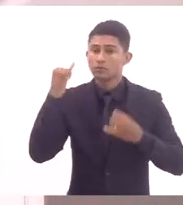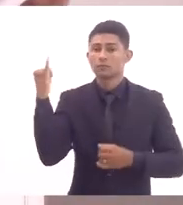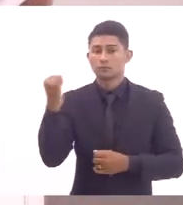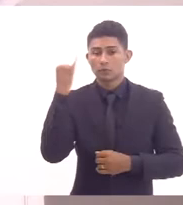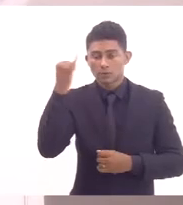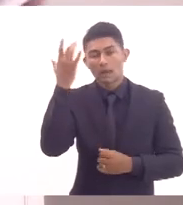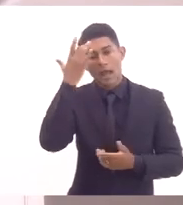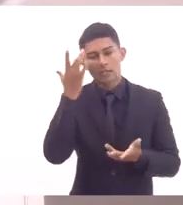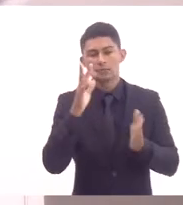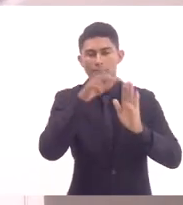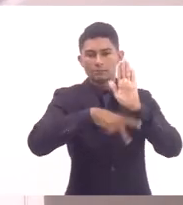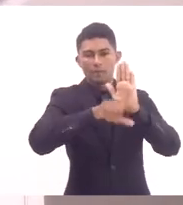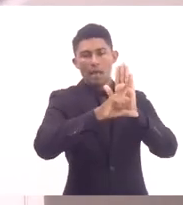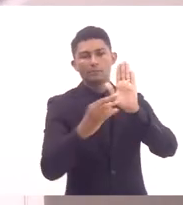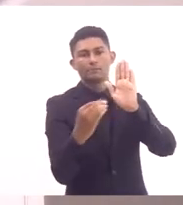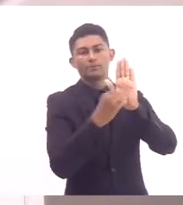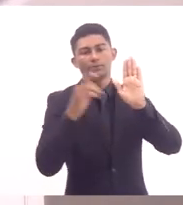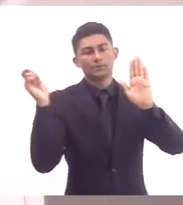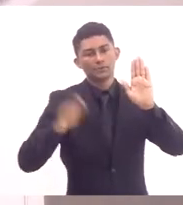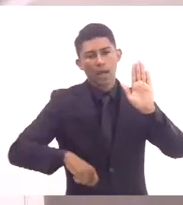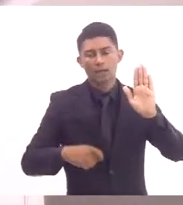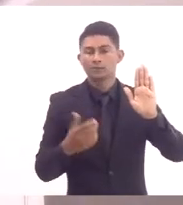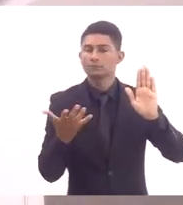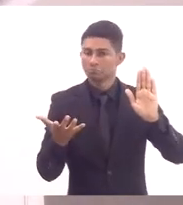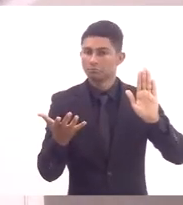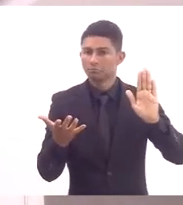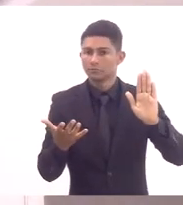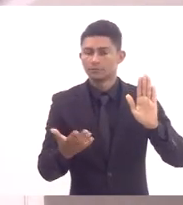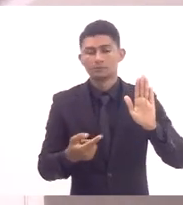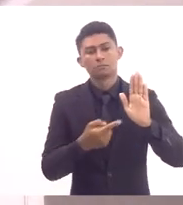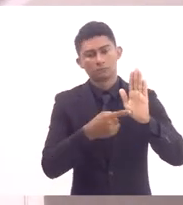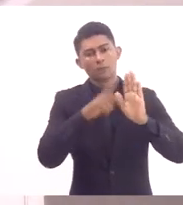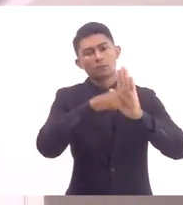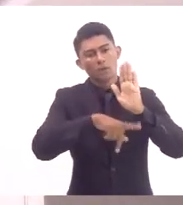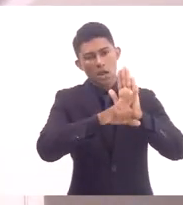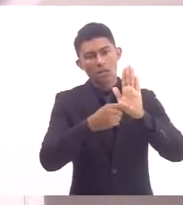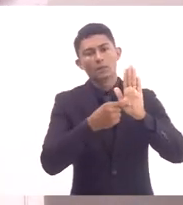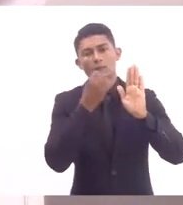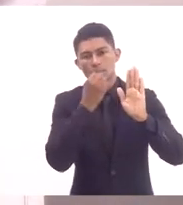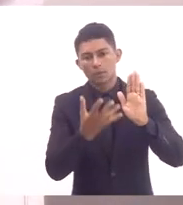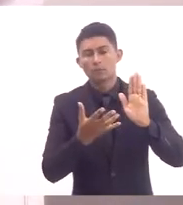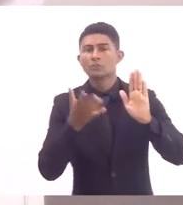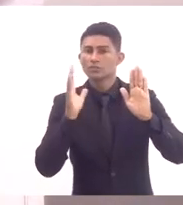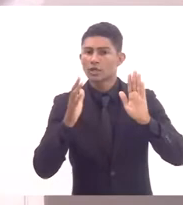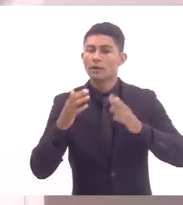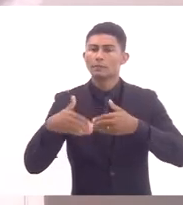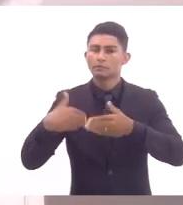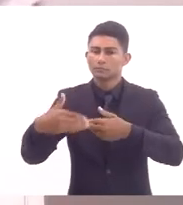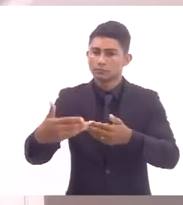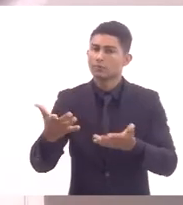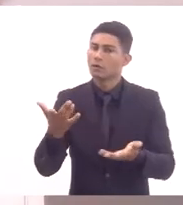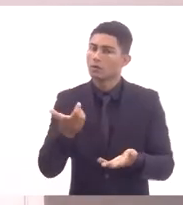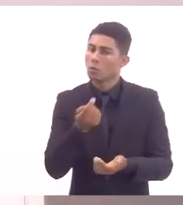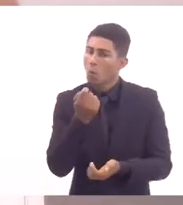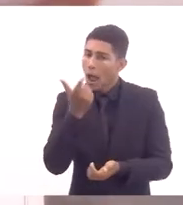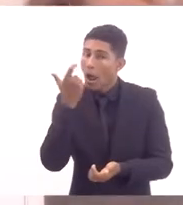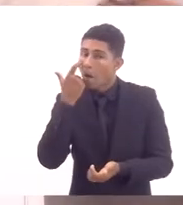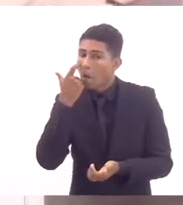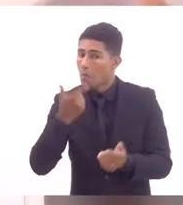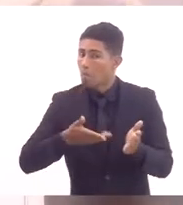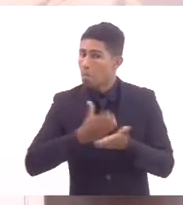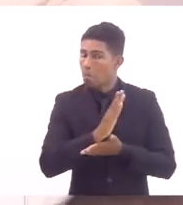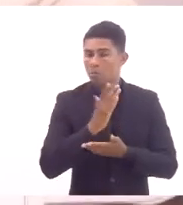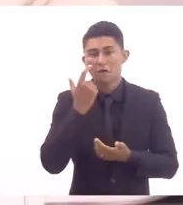entrar nisso aí e aí entrava no projeto que é mais amplo que já está tramitando que a gente não conseguiu